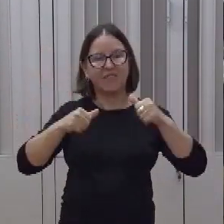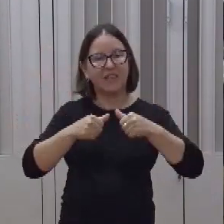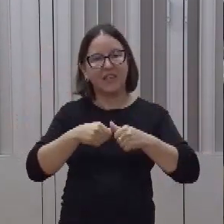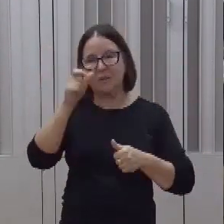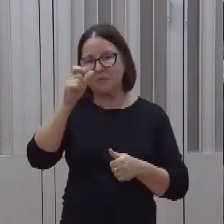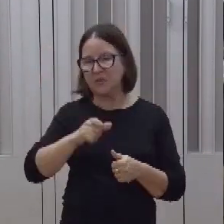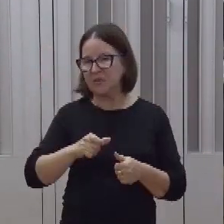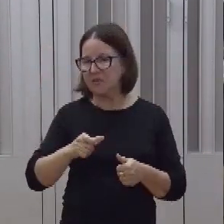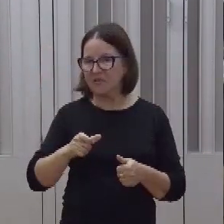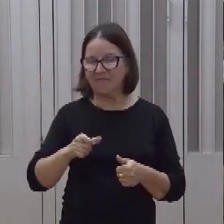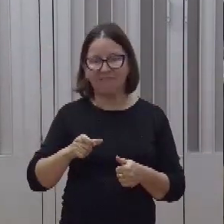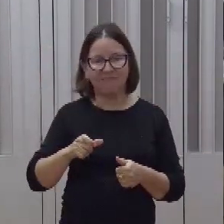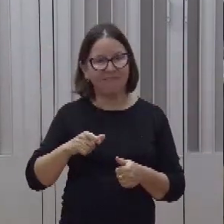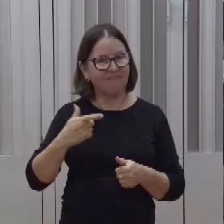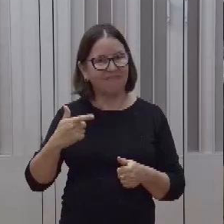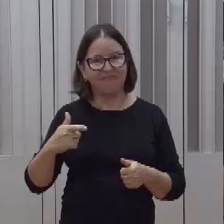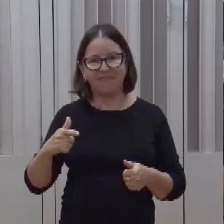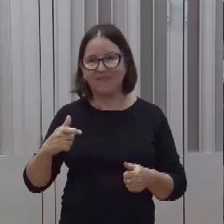espiritualmente.